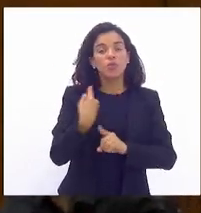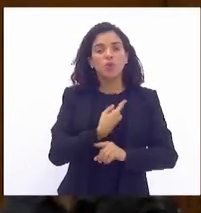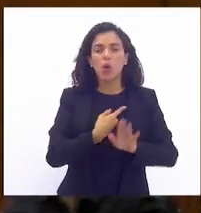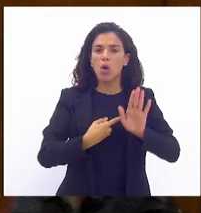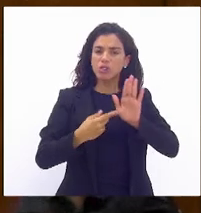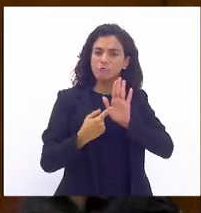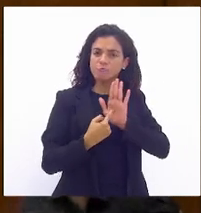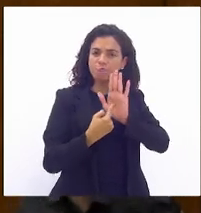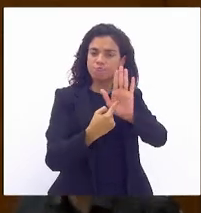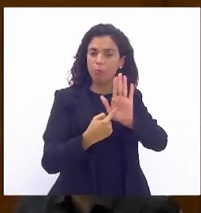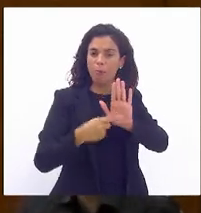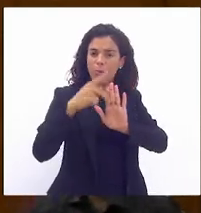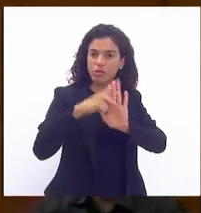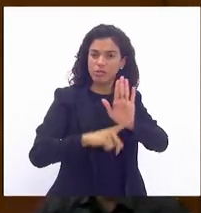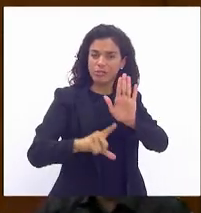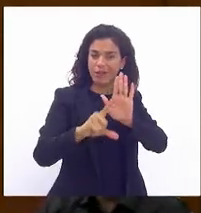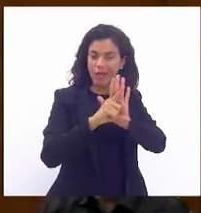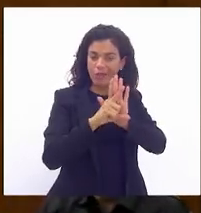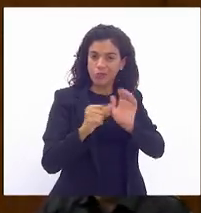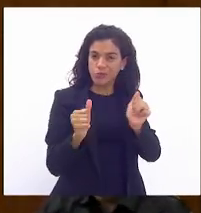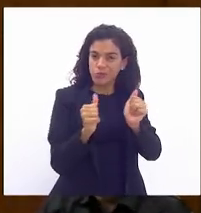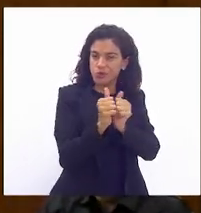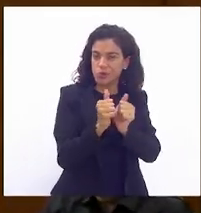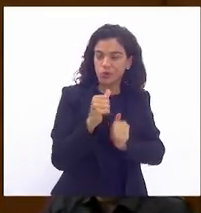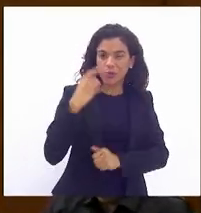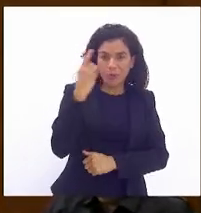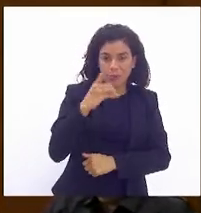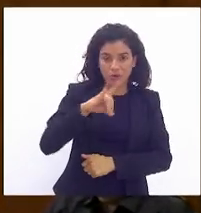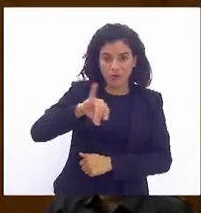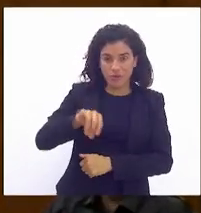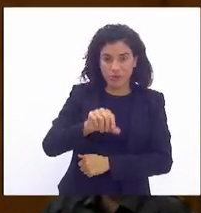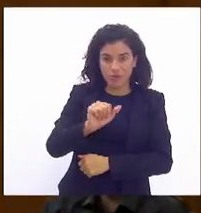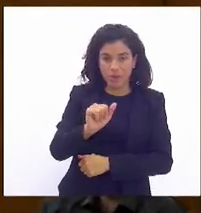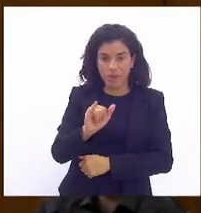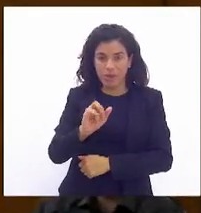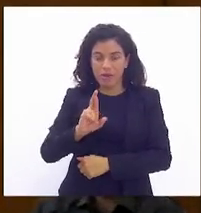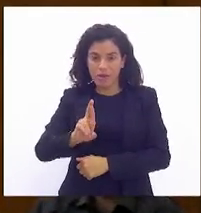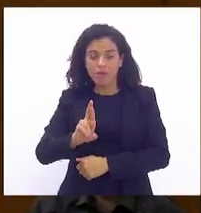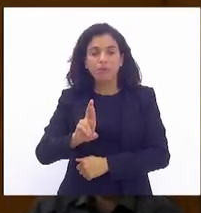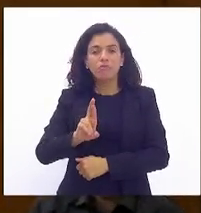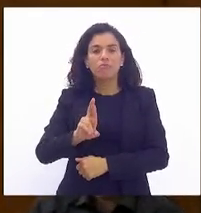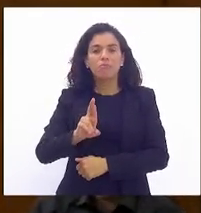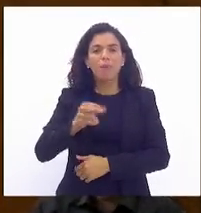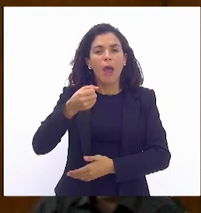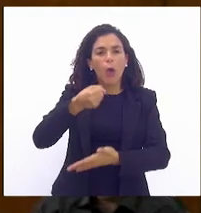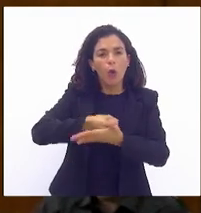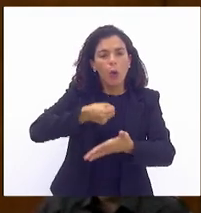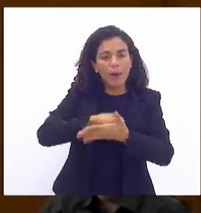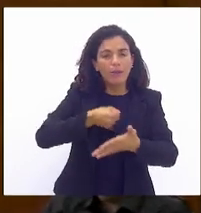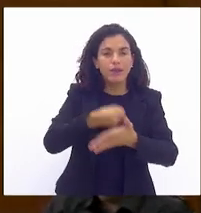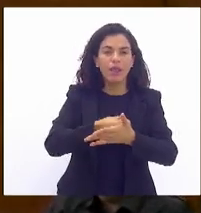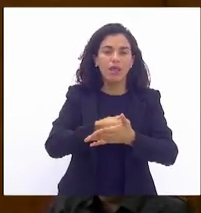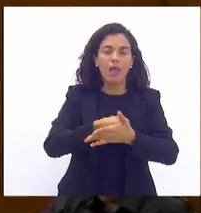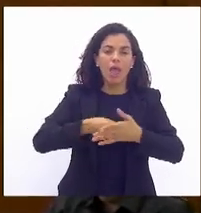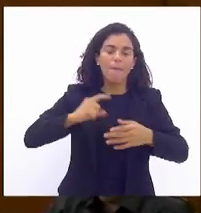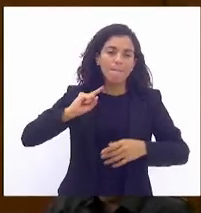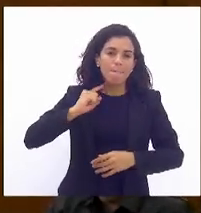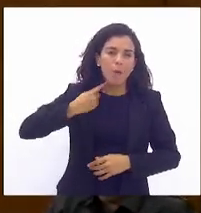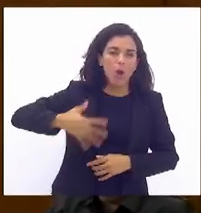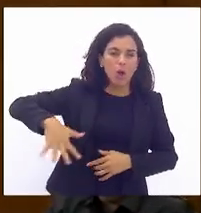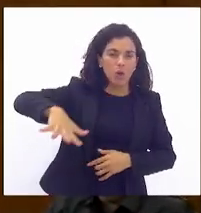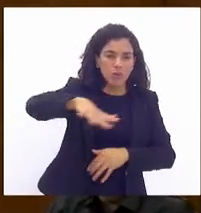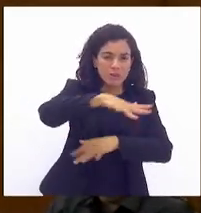projeto, eu e o companheiro Jair, para combater a poluição do ar em Volta Redonda. O INEA